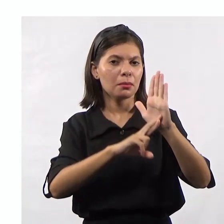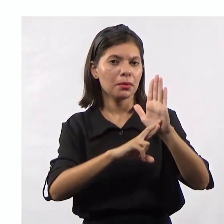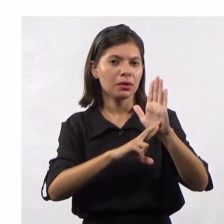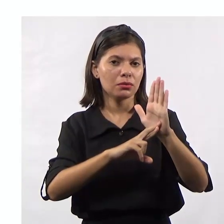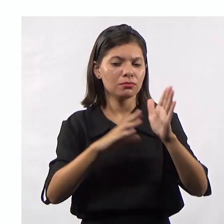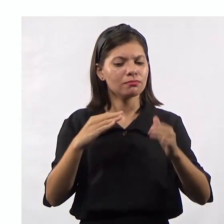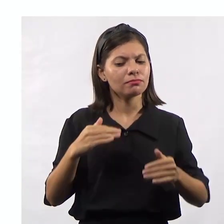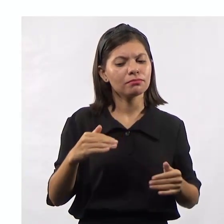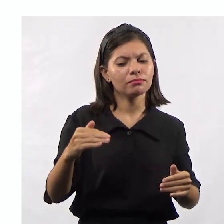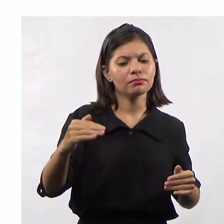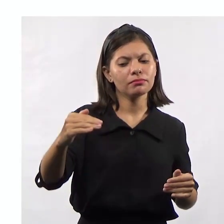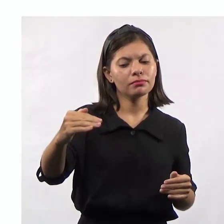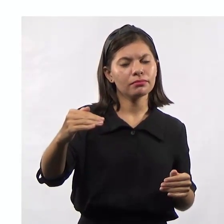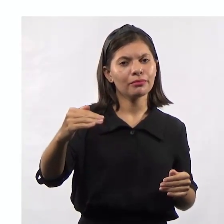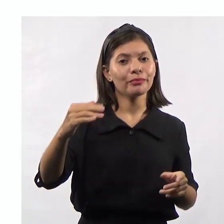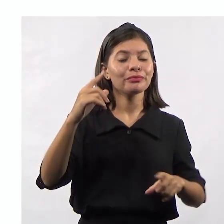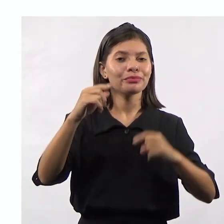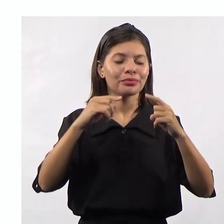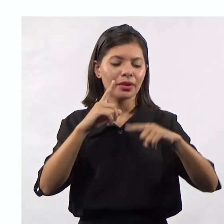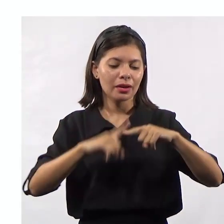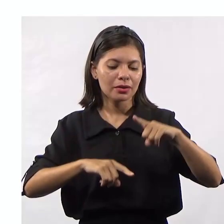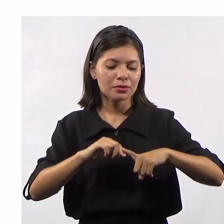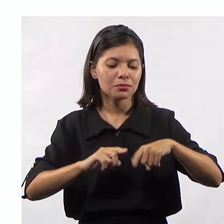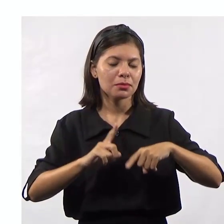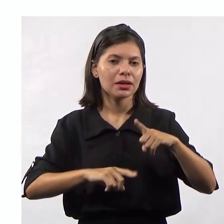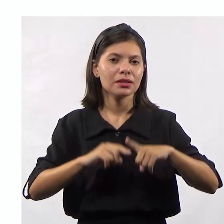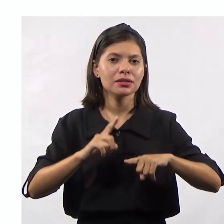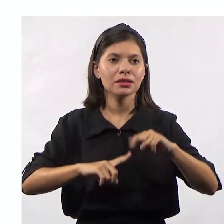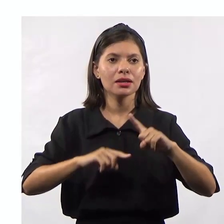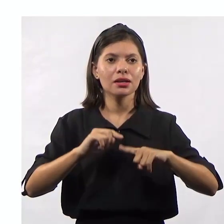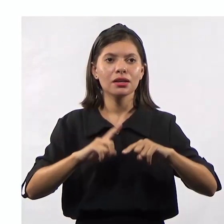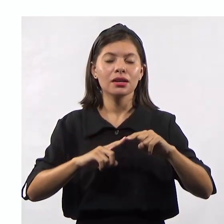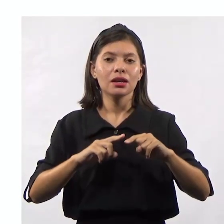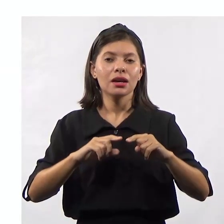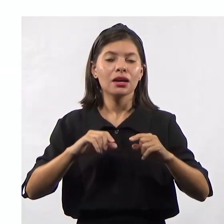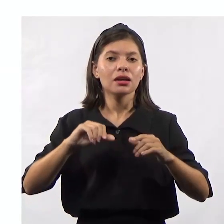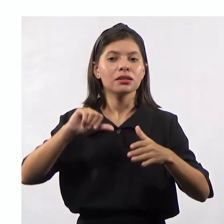ser estendida, gente, para os bens manufaturados